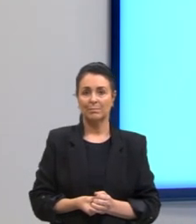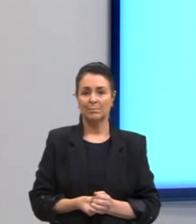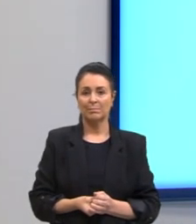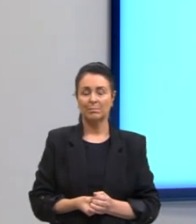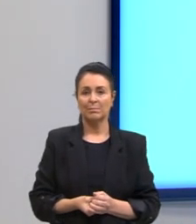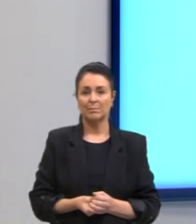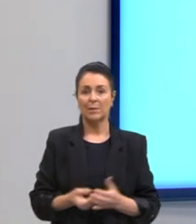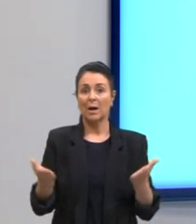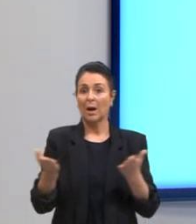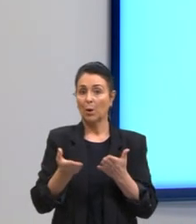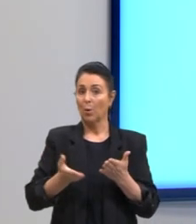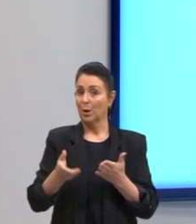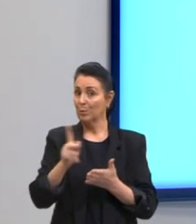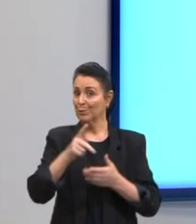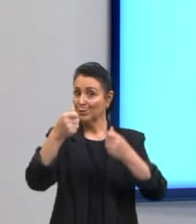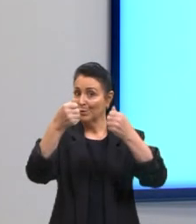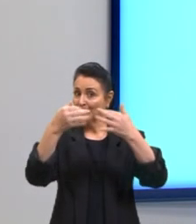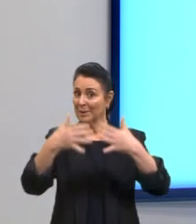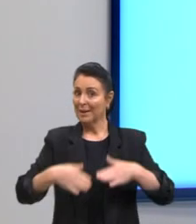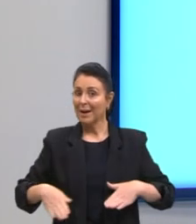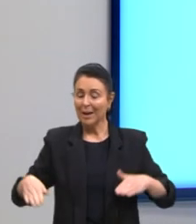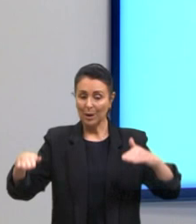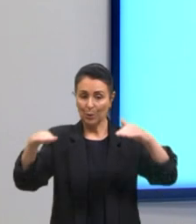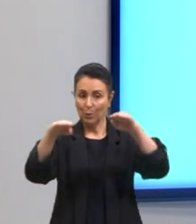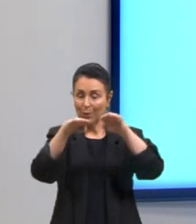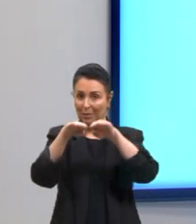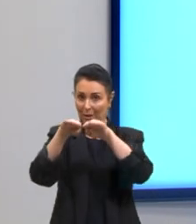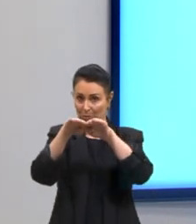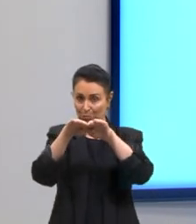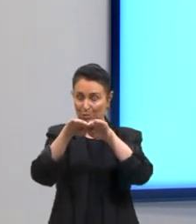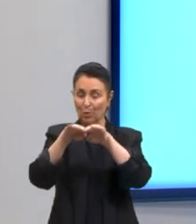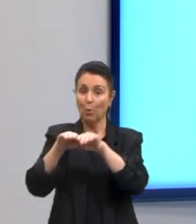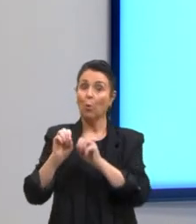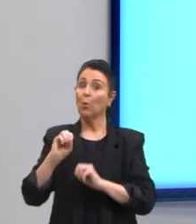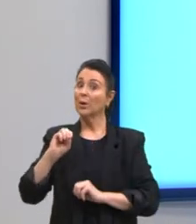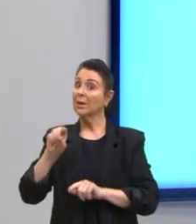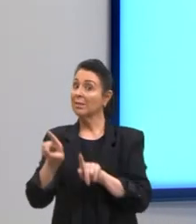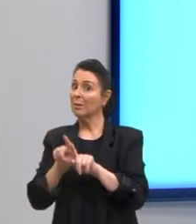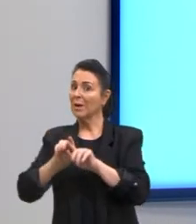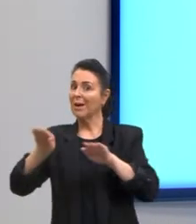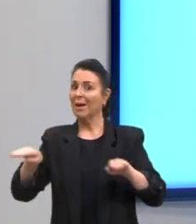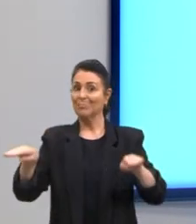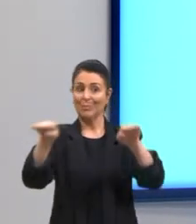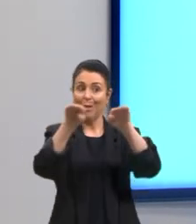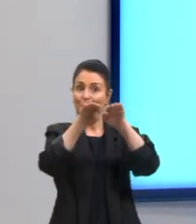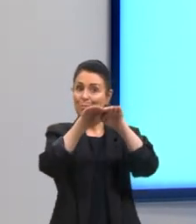Agora nós vamos falar um pouco sobre igualdade e desigualdade. Vamos lá.